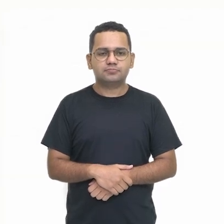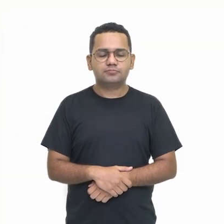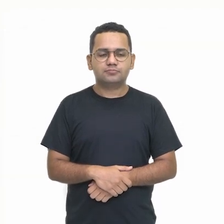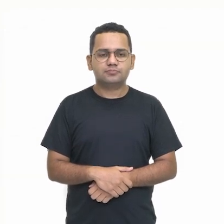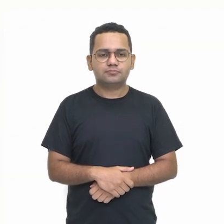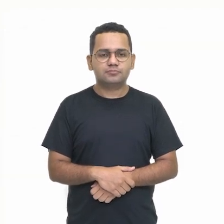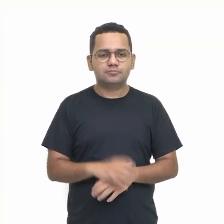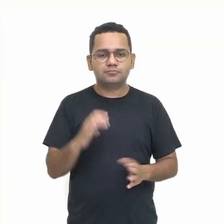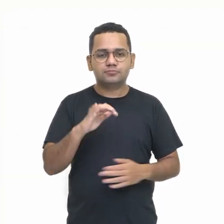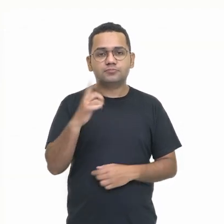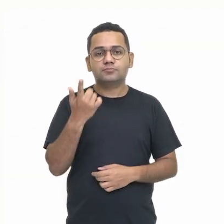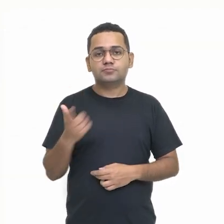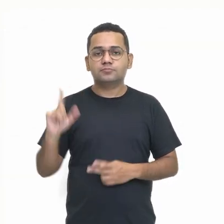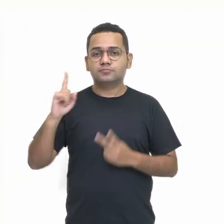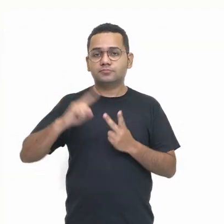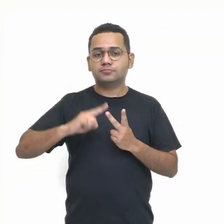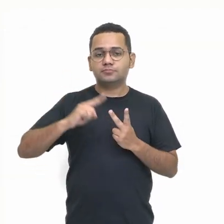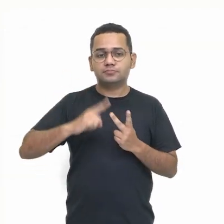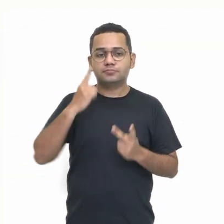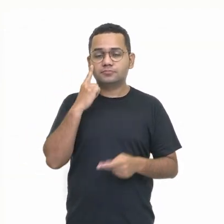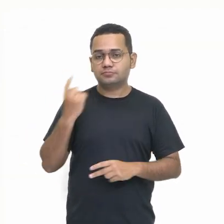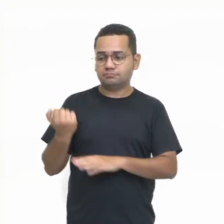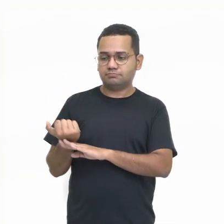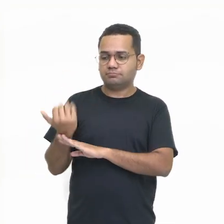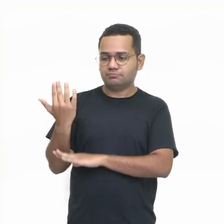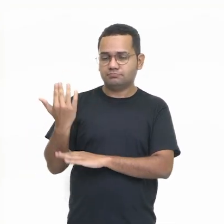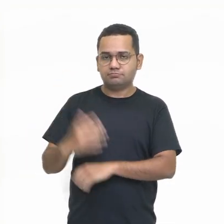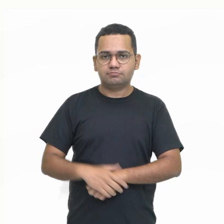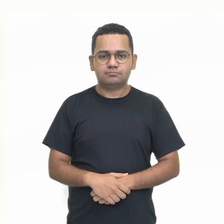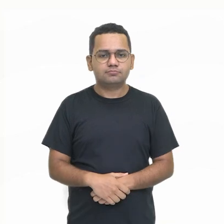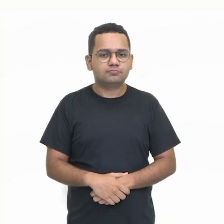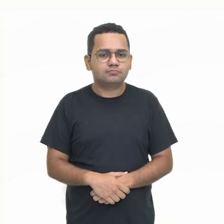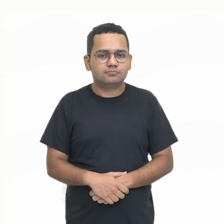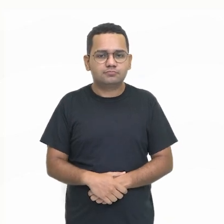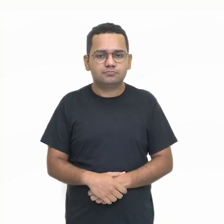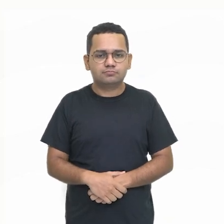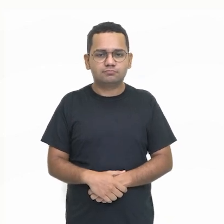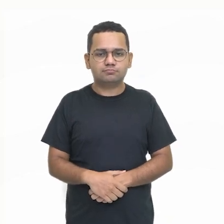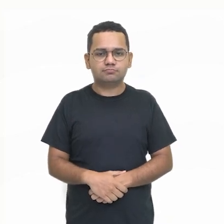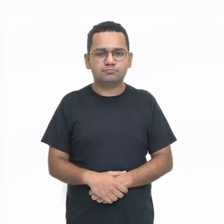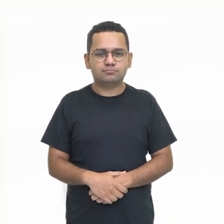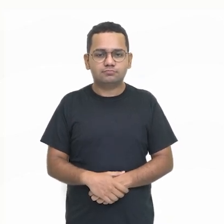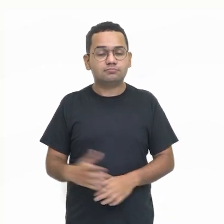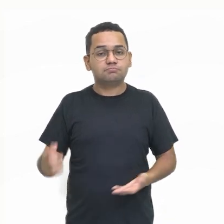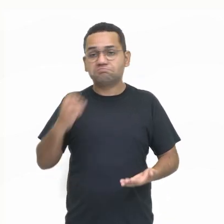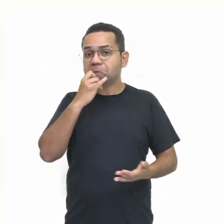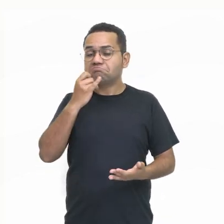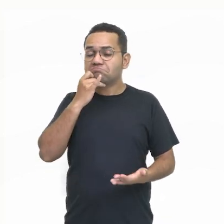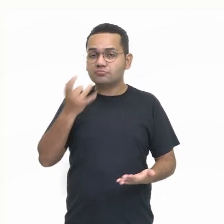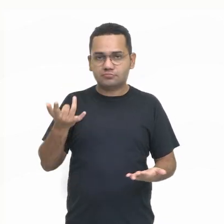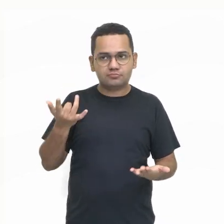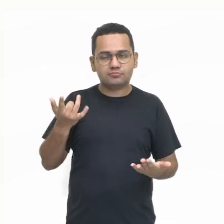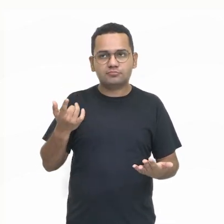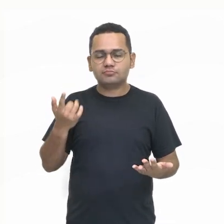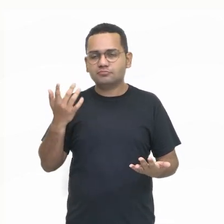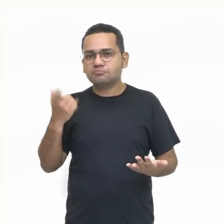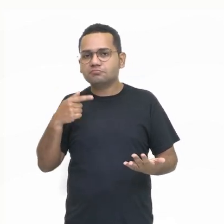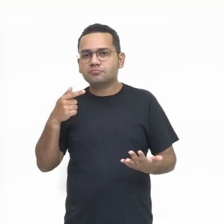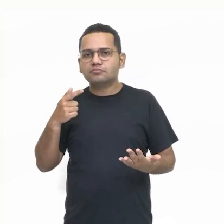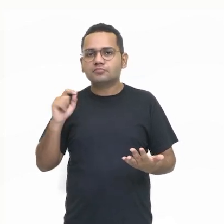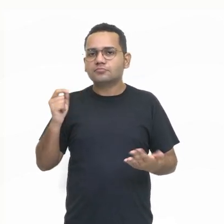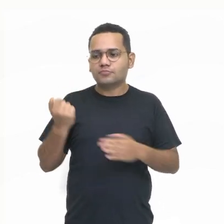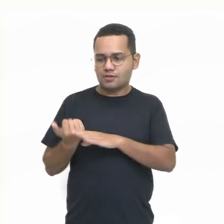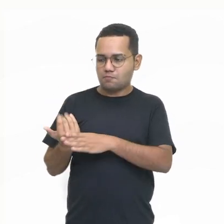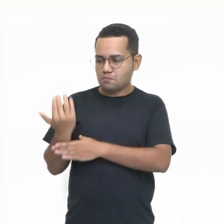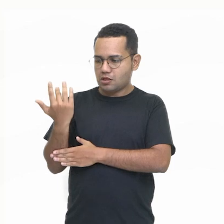vegetal, né? Por quê? A célula do tipo vegetal, a gente olhar para uma planta e olhar para um animal, a gente